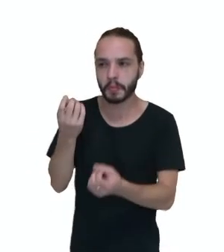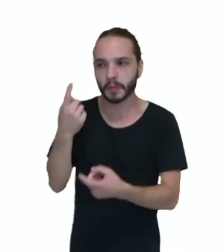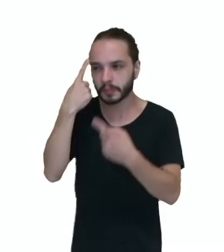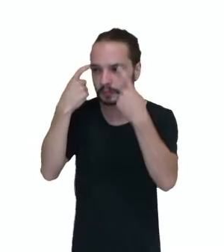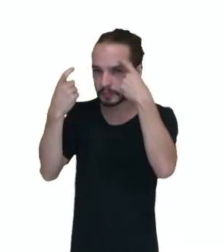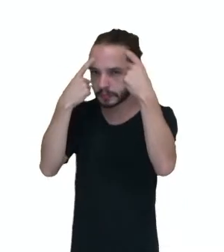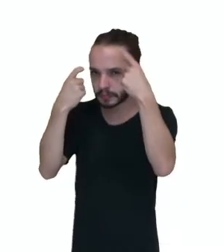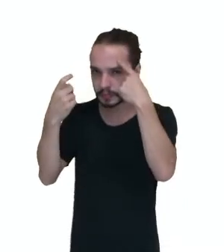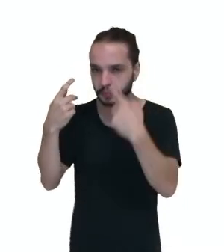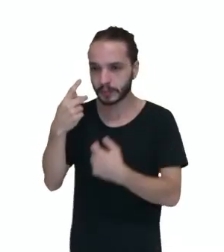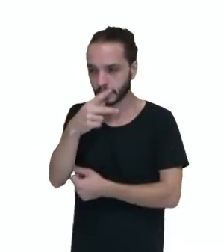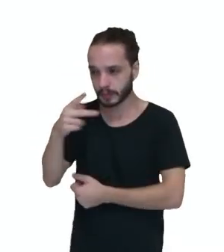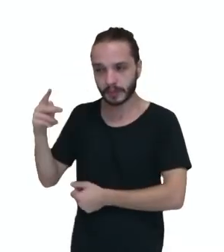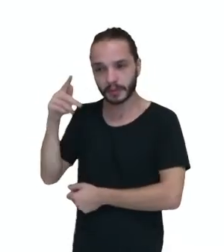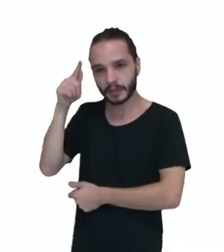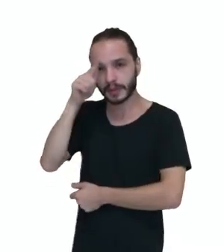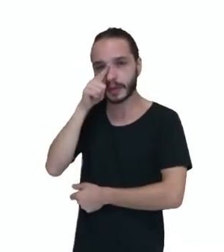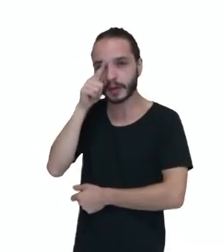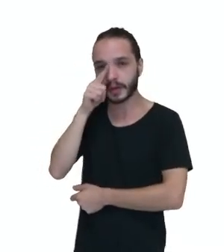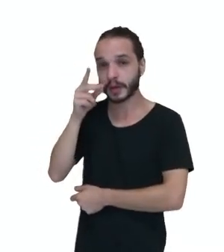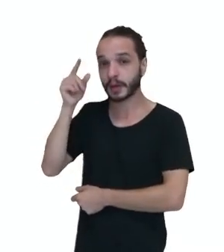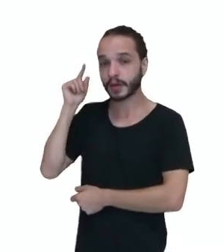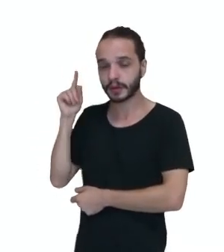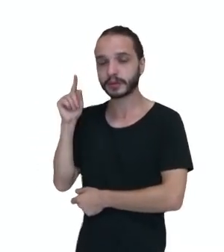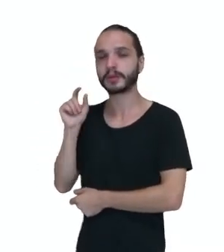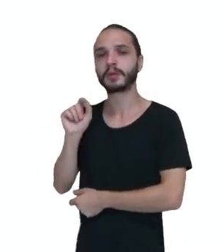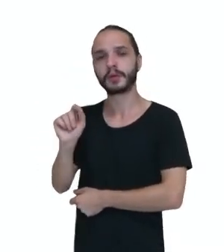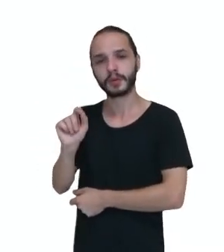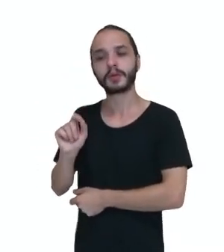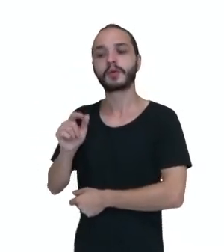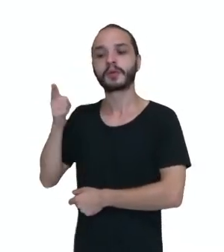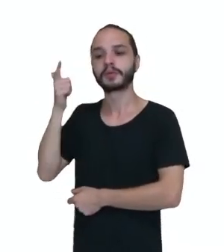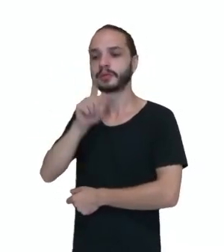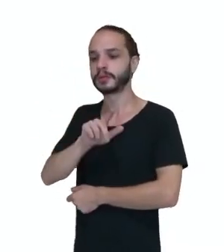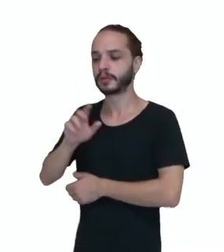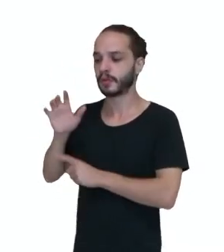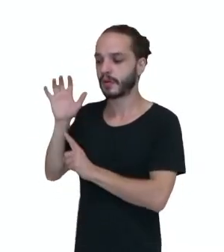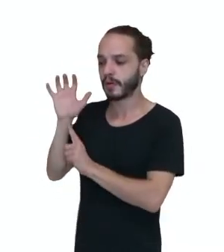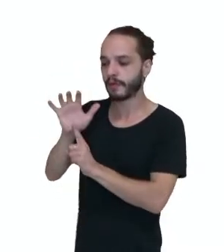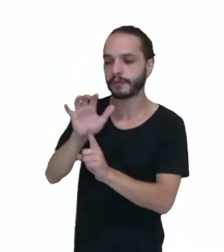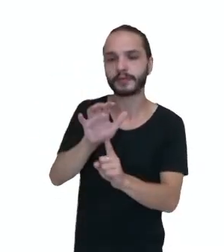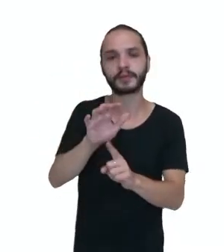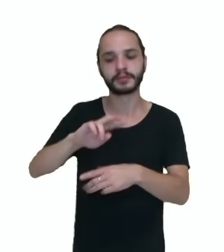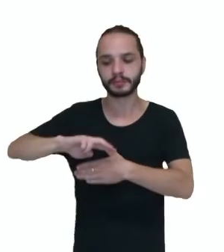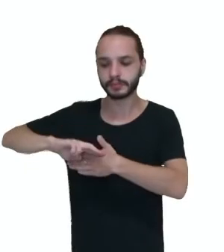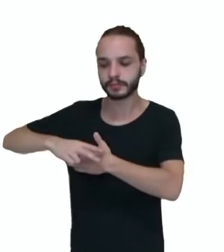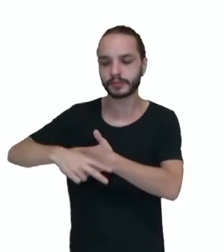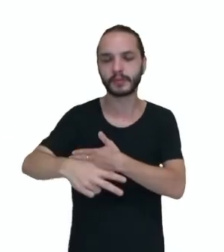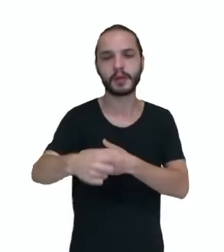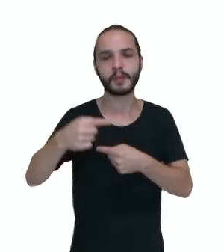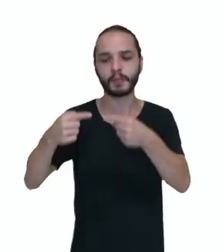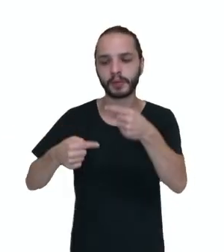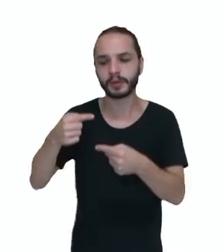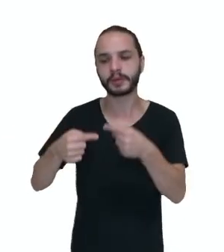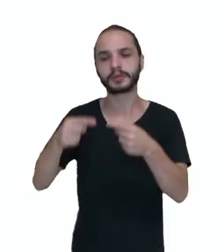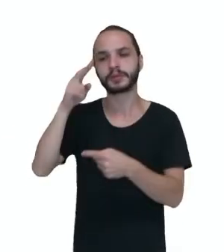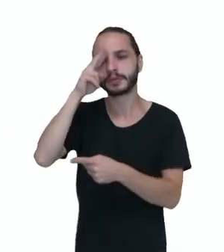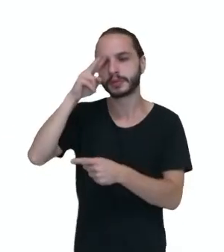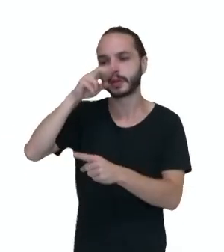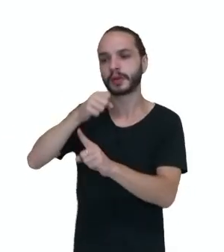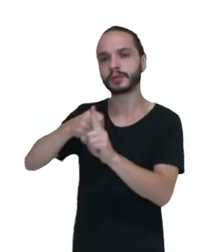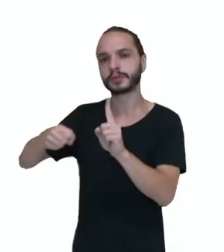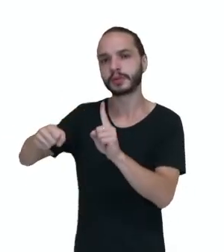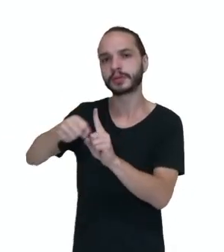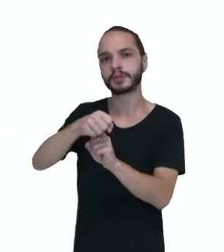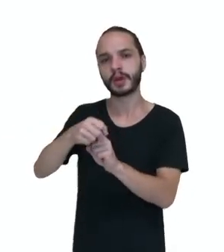dos gregos antigos geraram uma série de condições históricas, políticas, sociais e econômicas